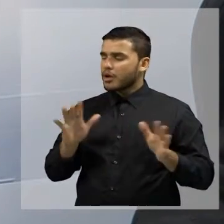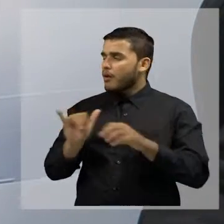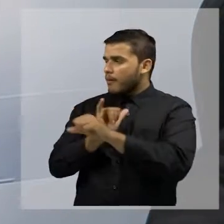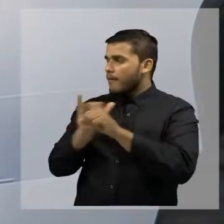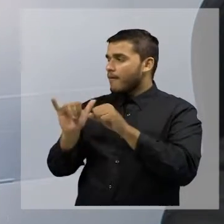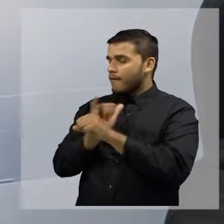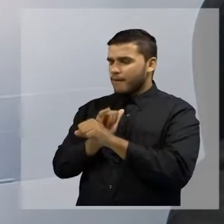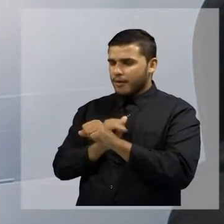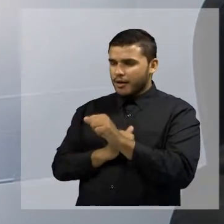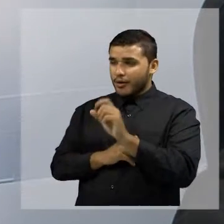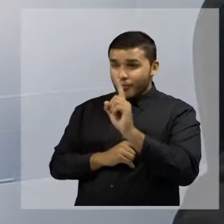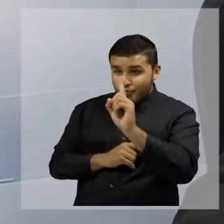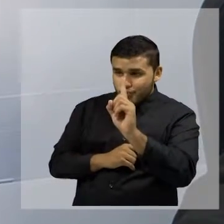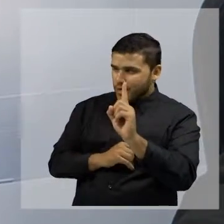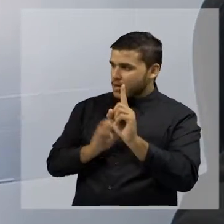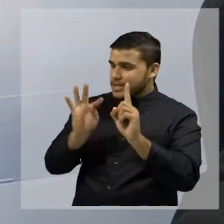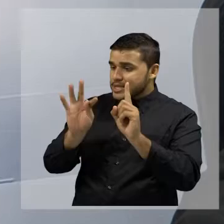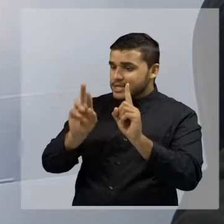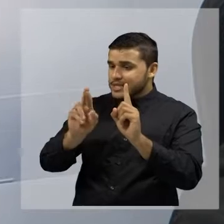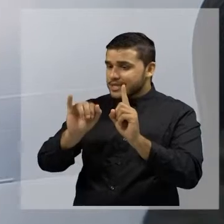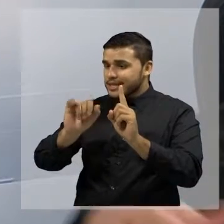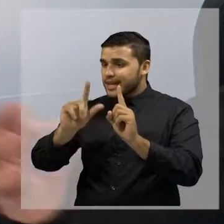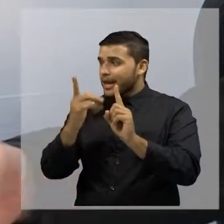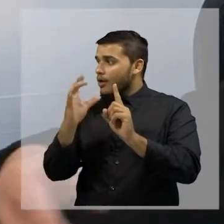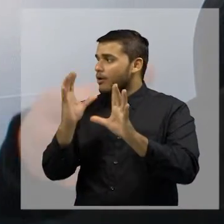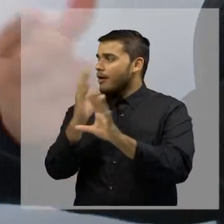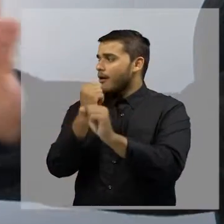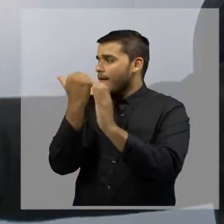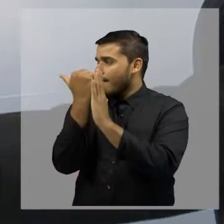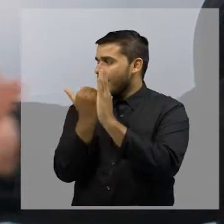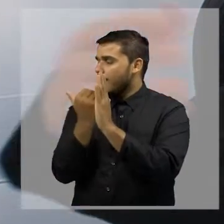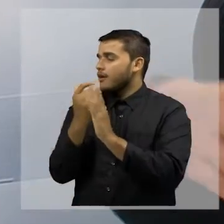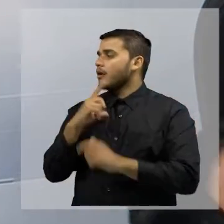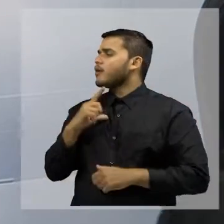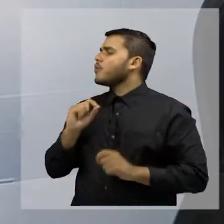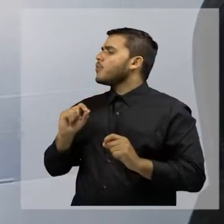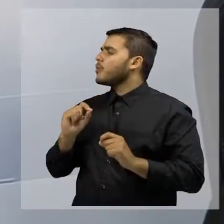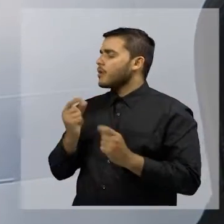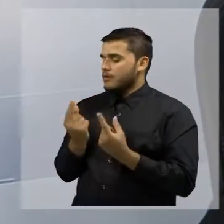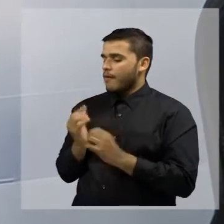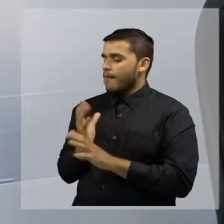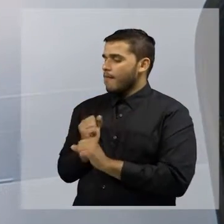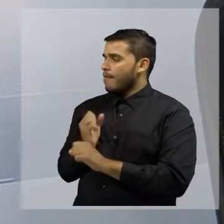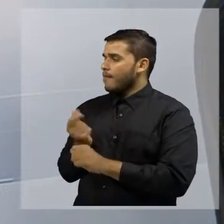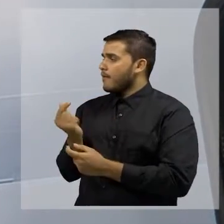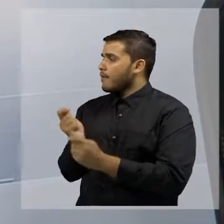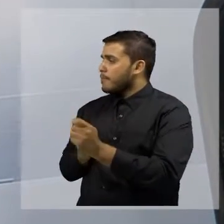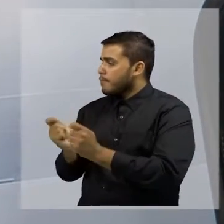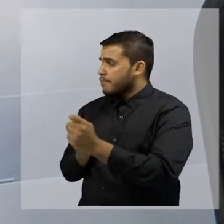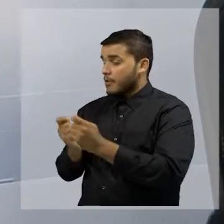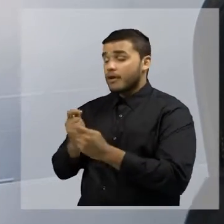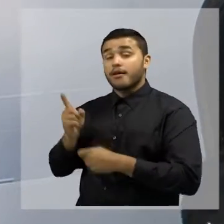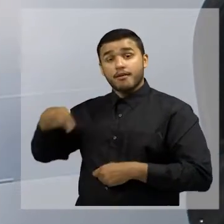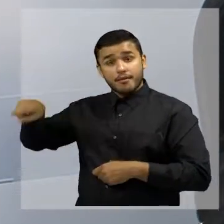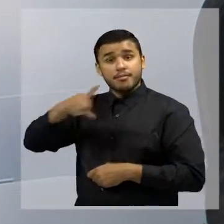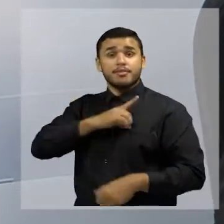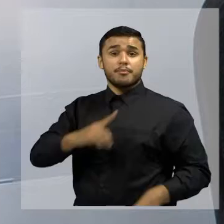para negociar com o Congresso. Aquilo que nós já tínhamos alertado. Ele jogou